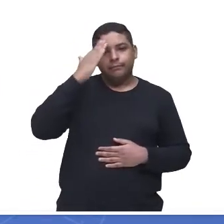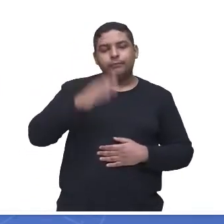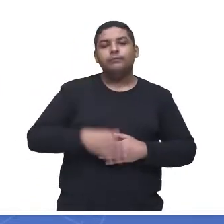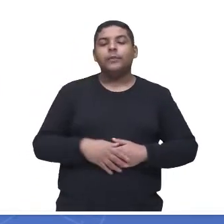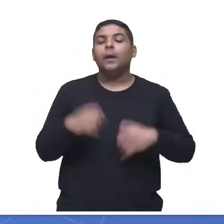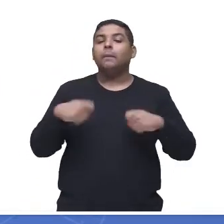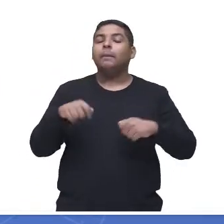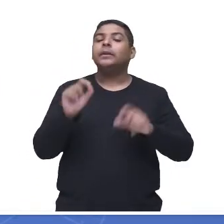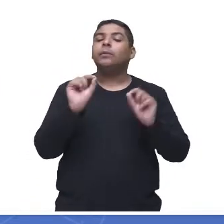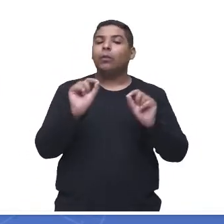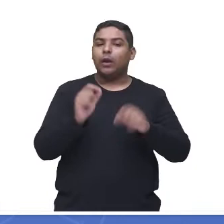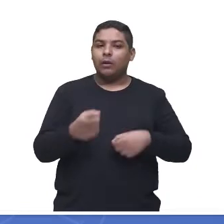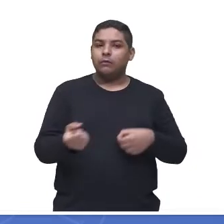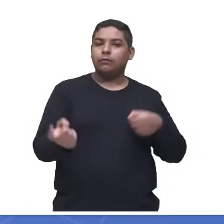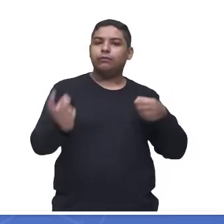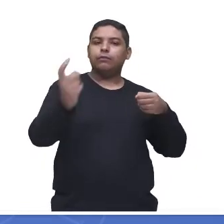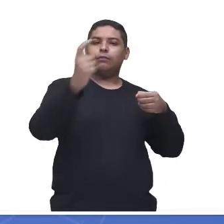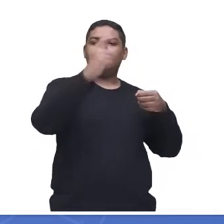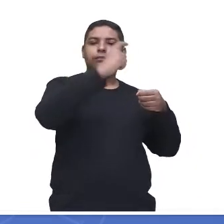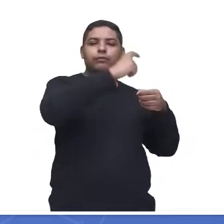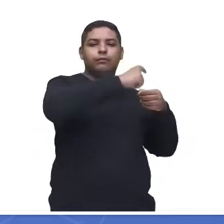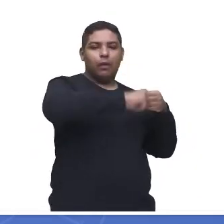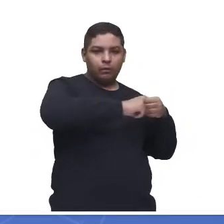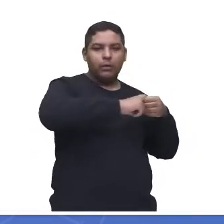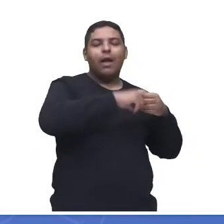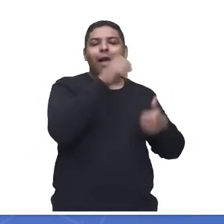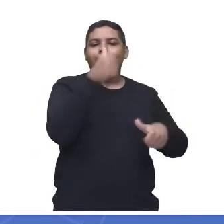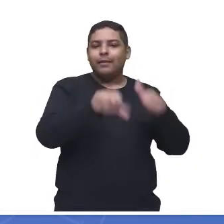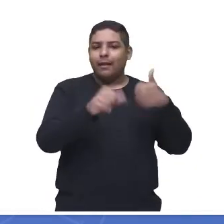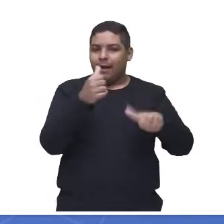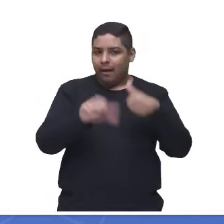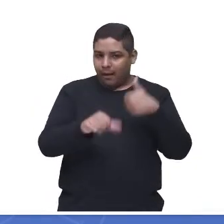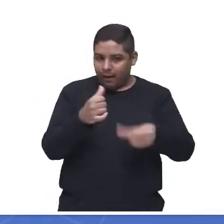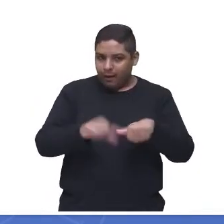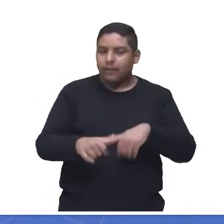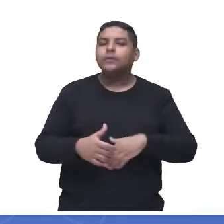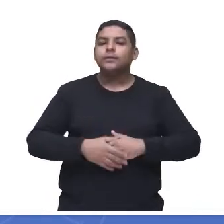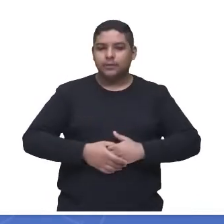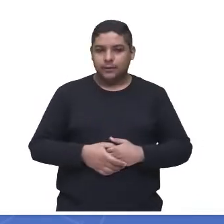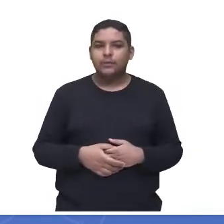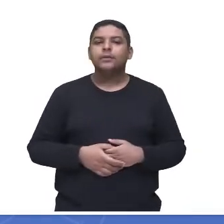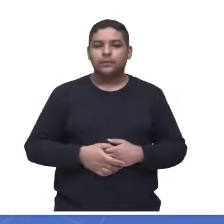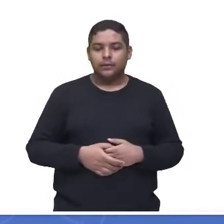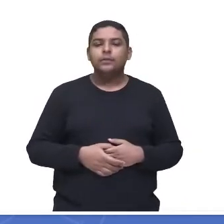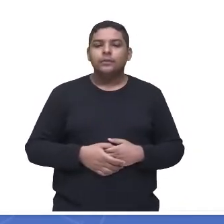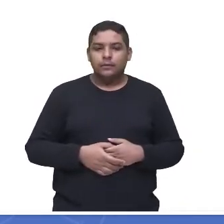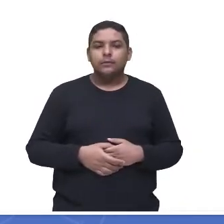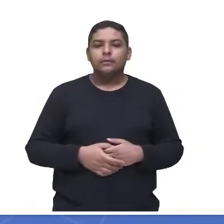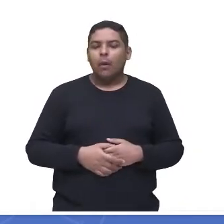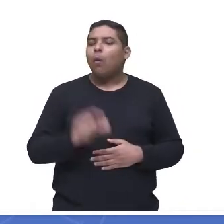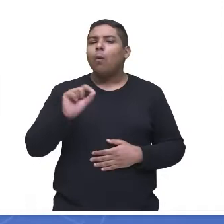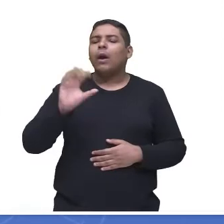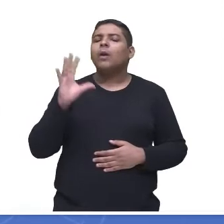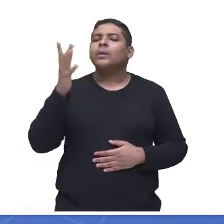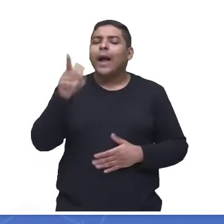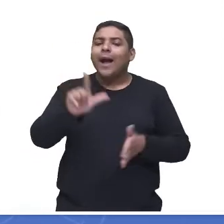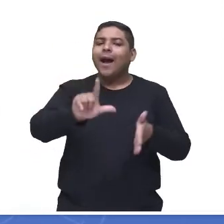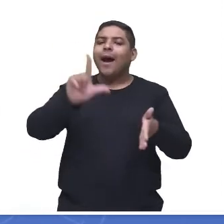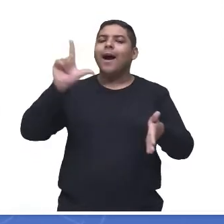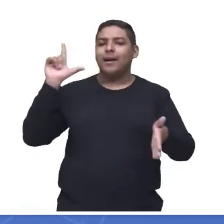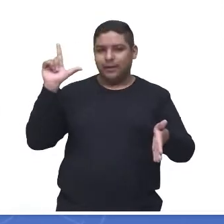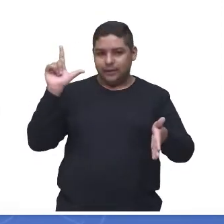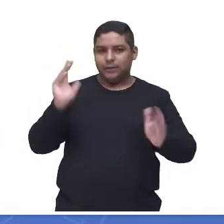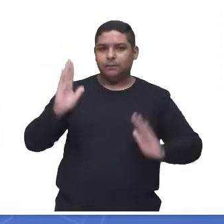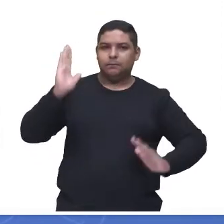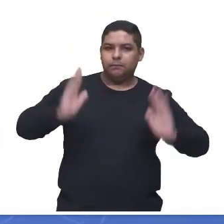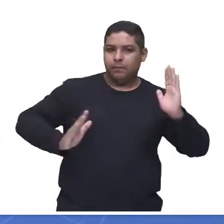uma volta, tá bom? Nós temos que fazer uma análise, uma leitura rápida do que aconteceu antes do período moderno, para a gente